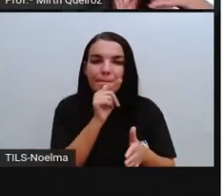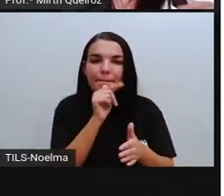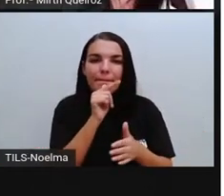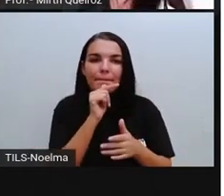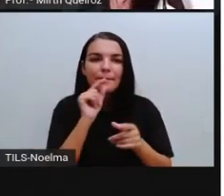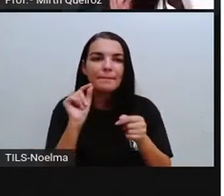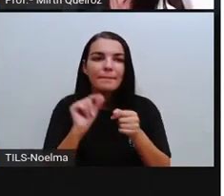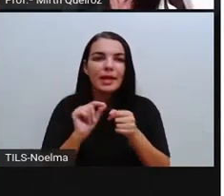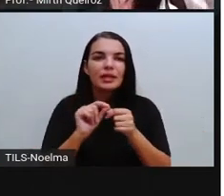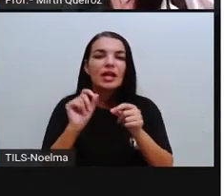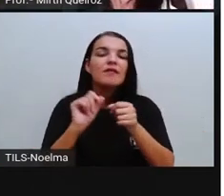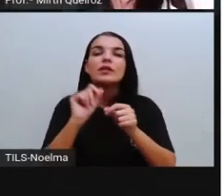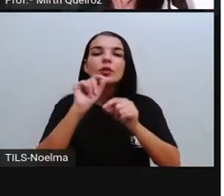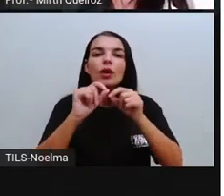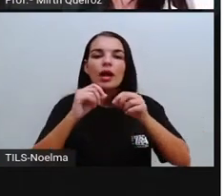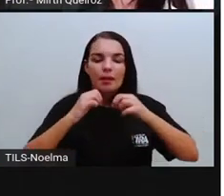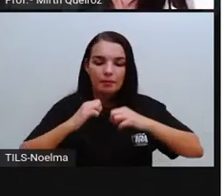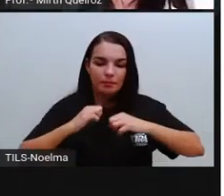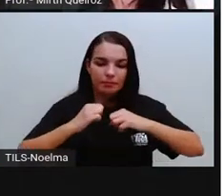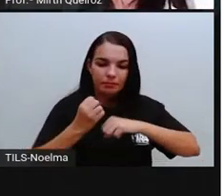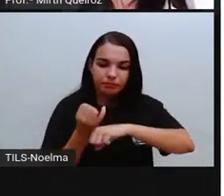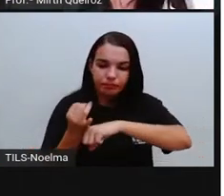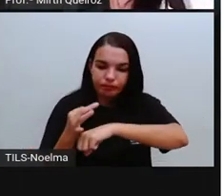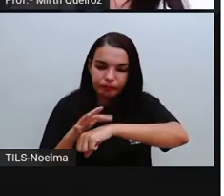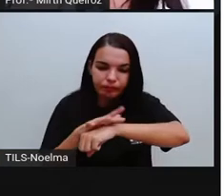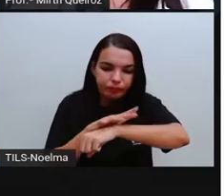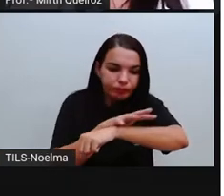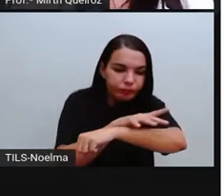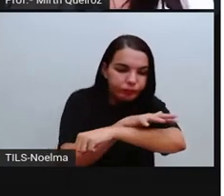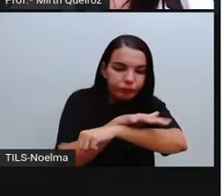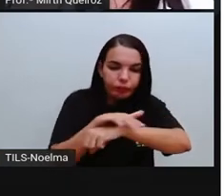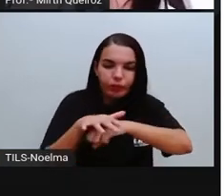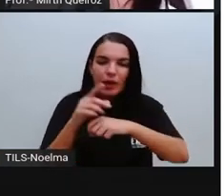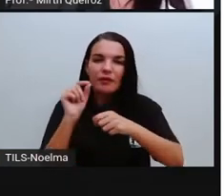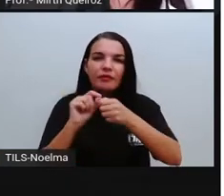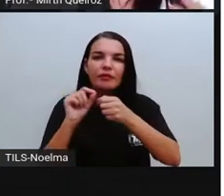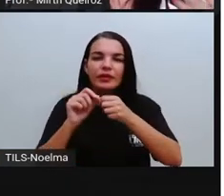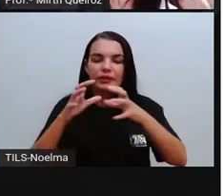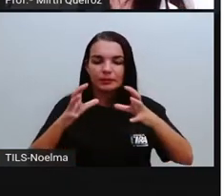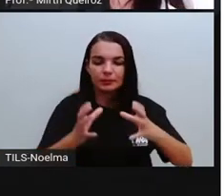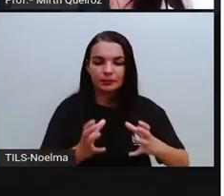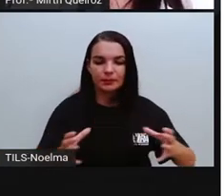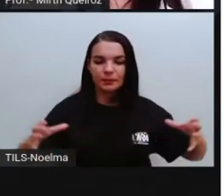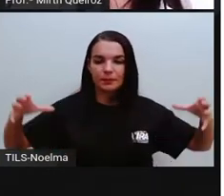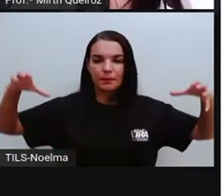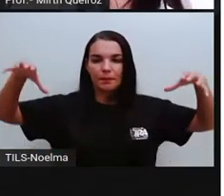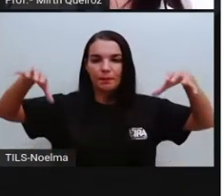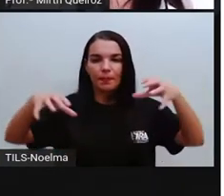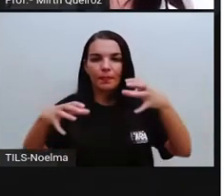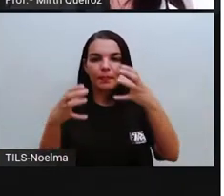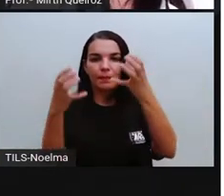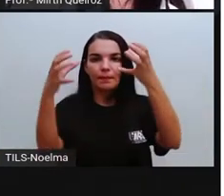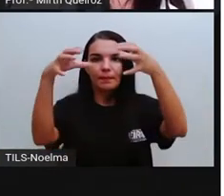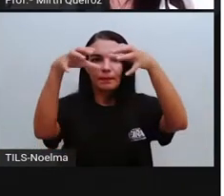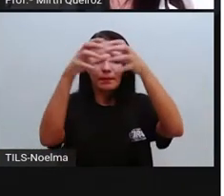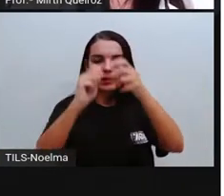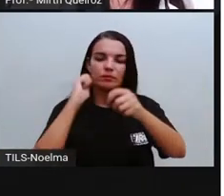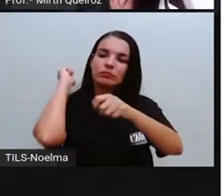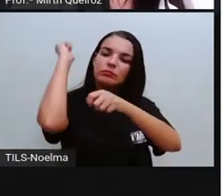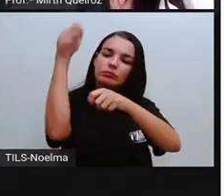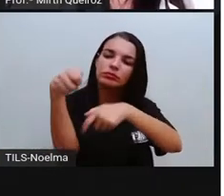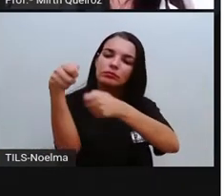o gramado, fez uma escultura de um homem pescando em um barco, e ele faz tudo isso